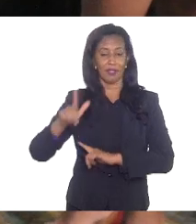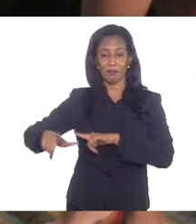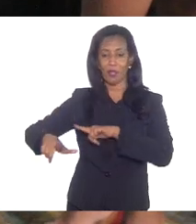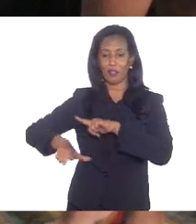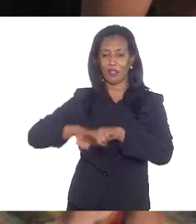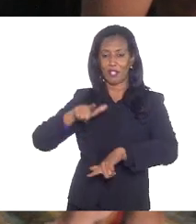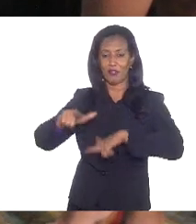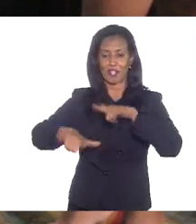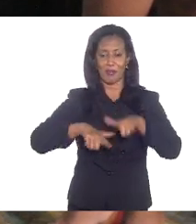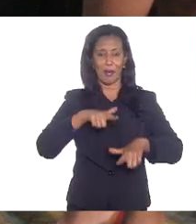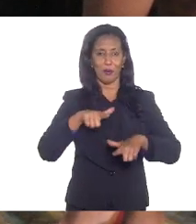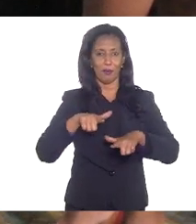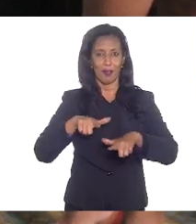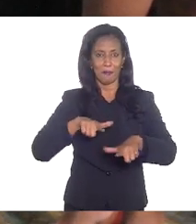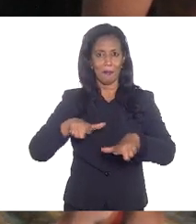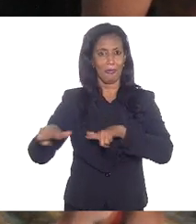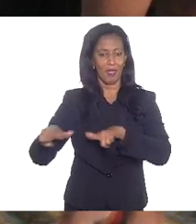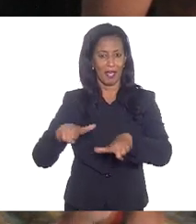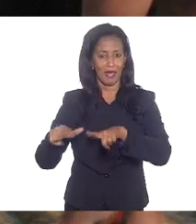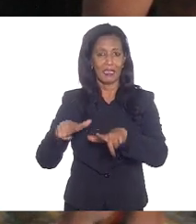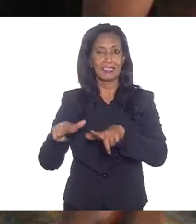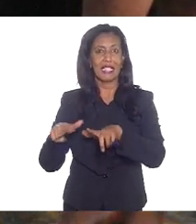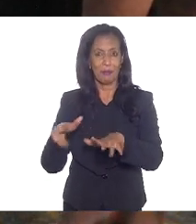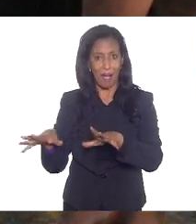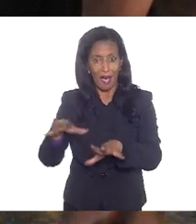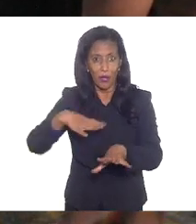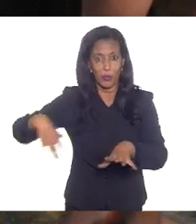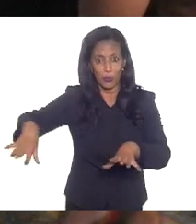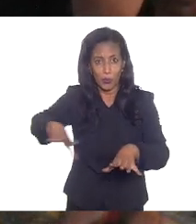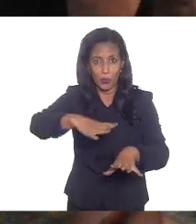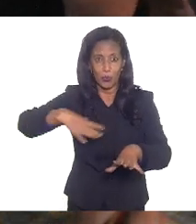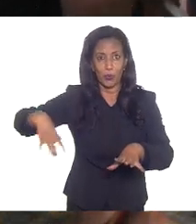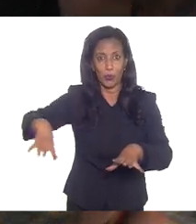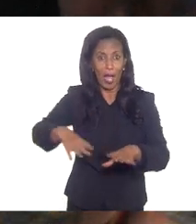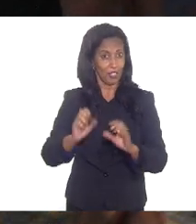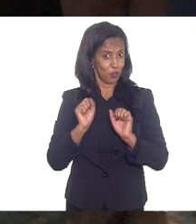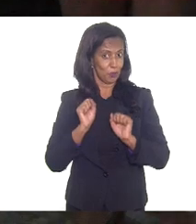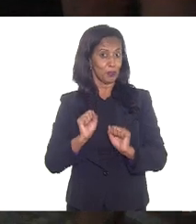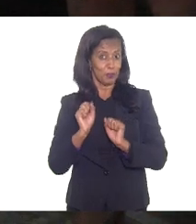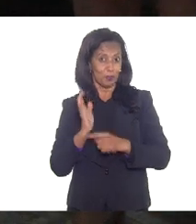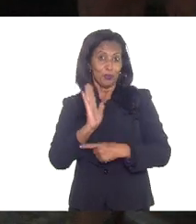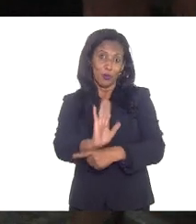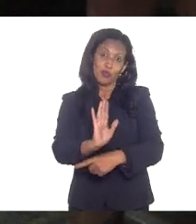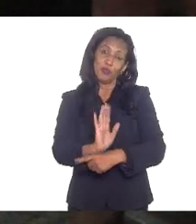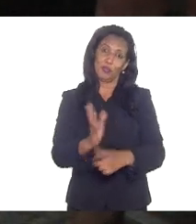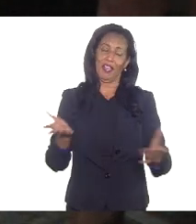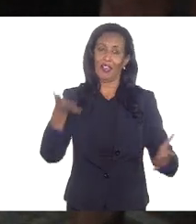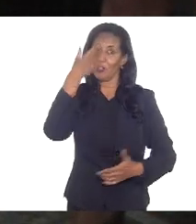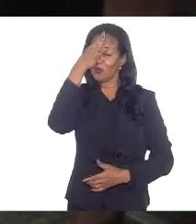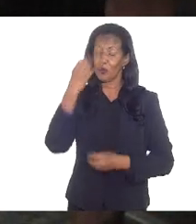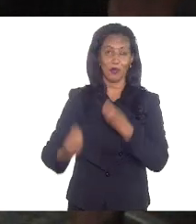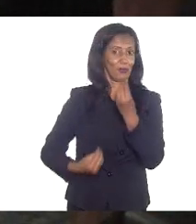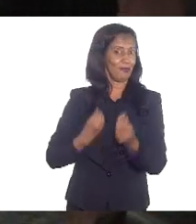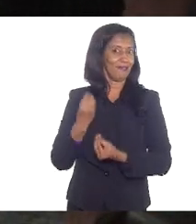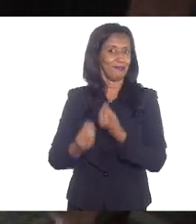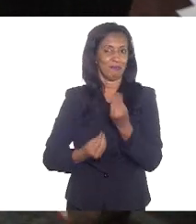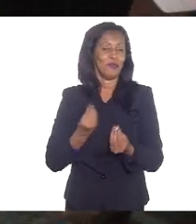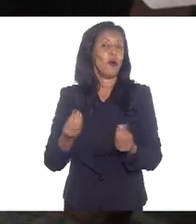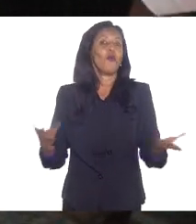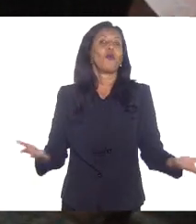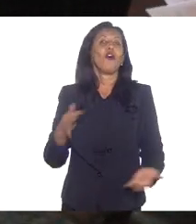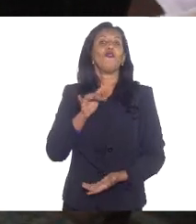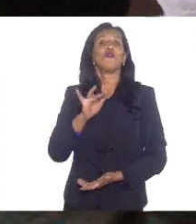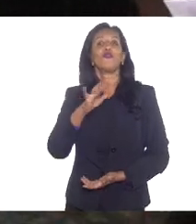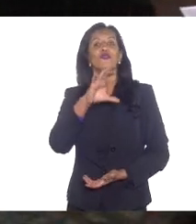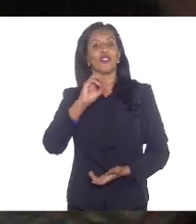trabalhos a gente pode até orientar. Deputado Átila Nunes. Eu não sei exatamente qual é o tipo de feitiço. Eu tenho